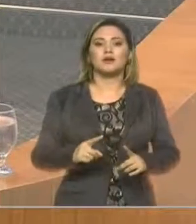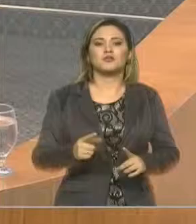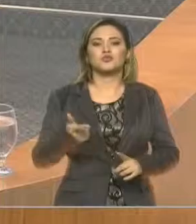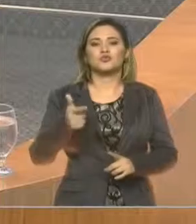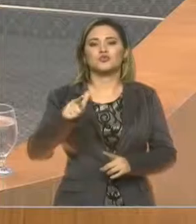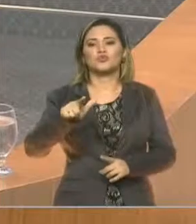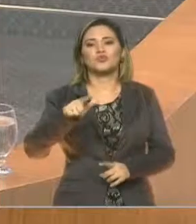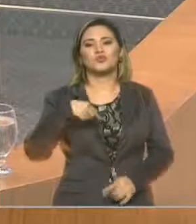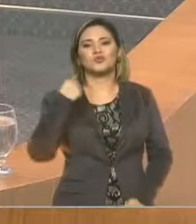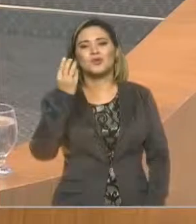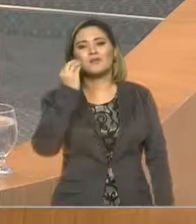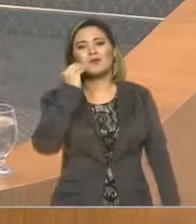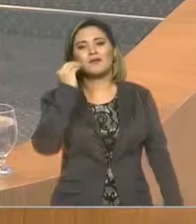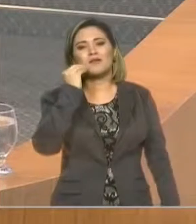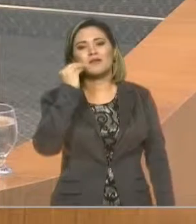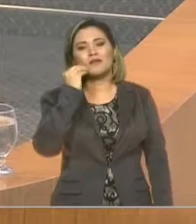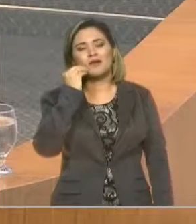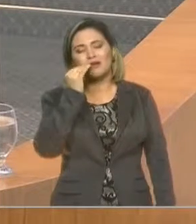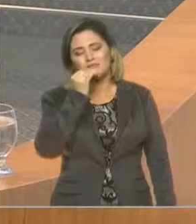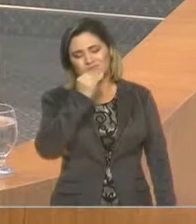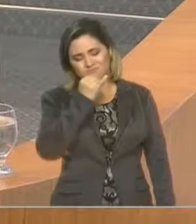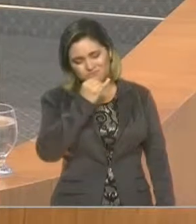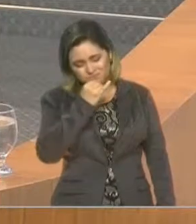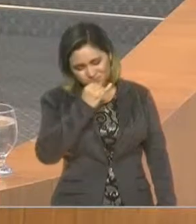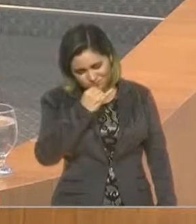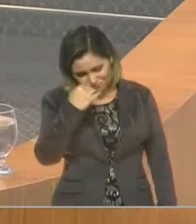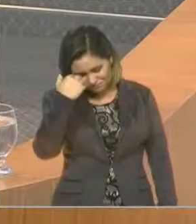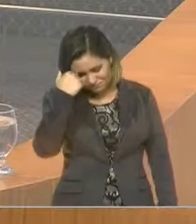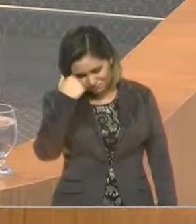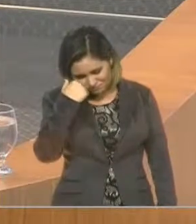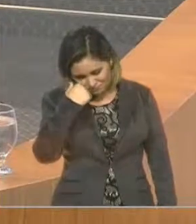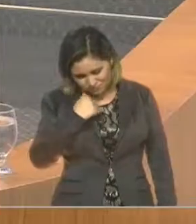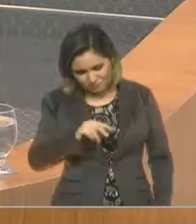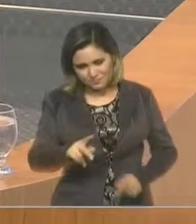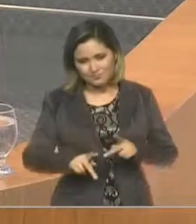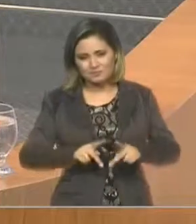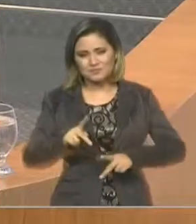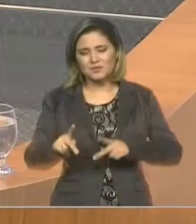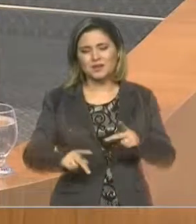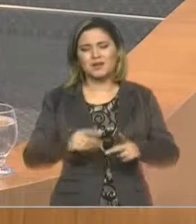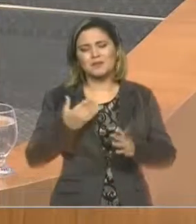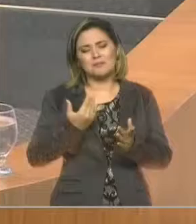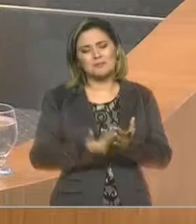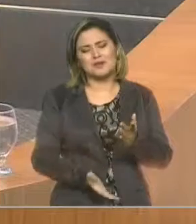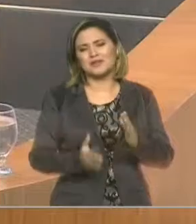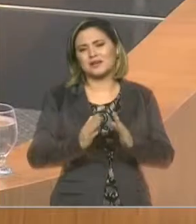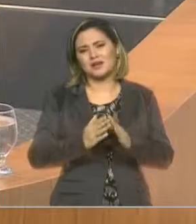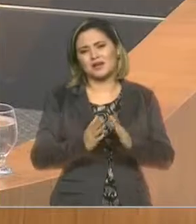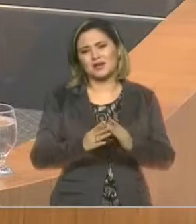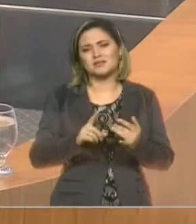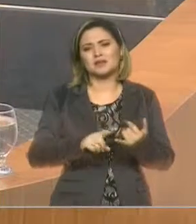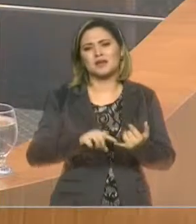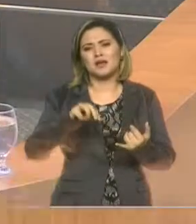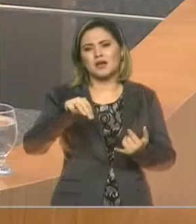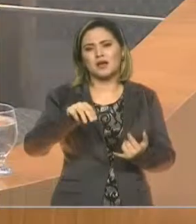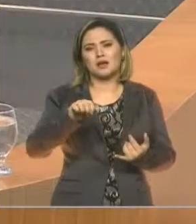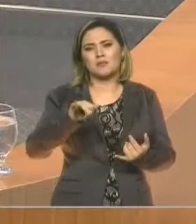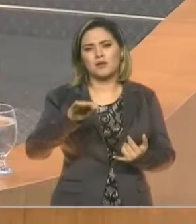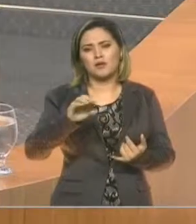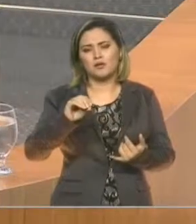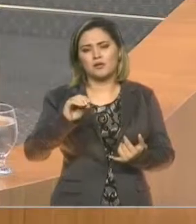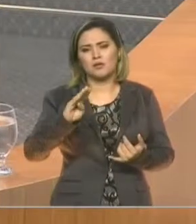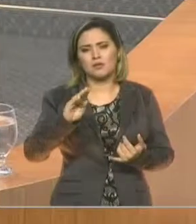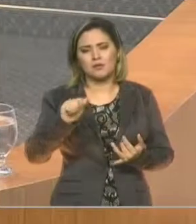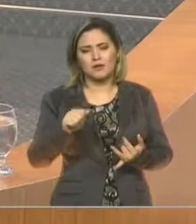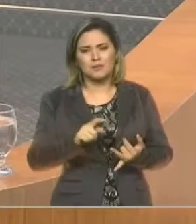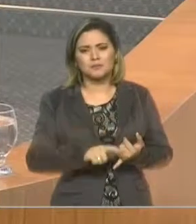na população que perdeu suas coisas, obviamente, na Maioba, Coab Anil 4, Estrada da Maioba e